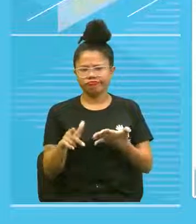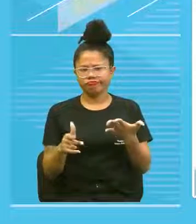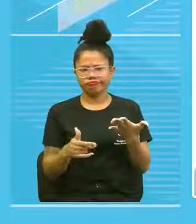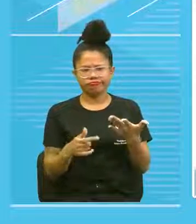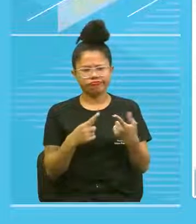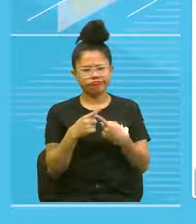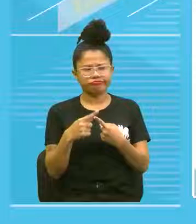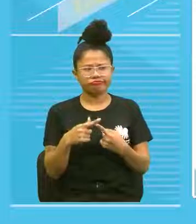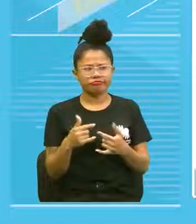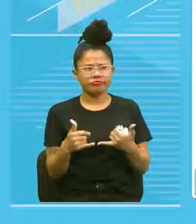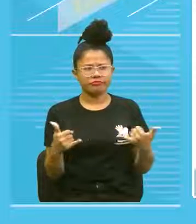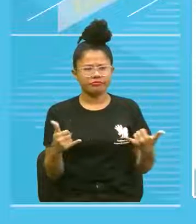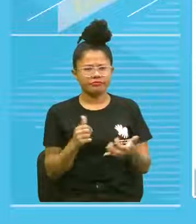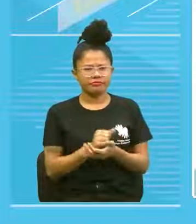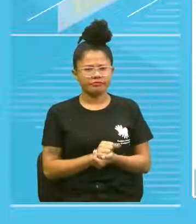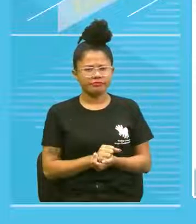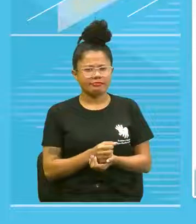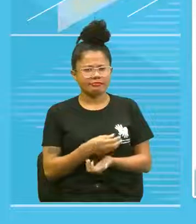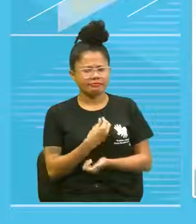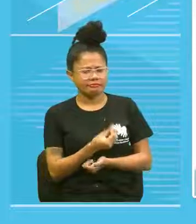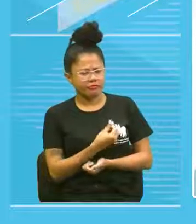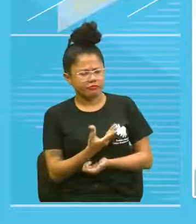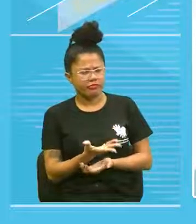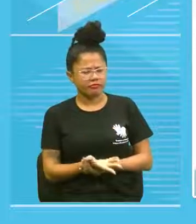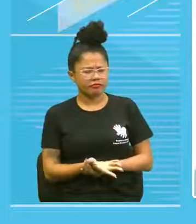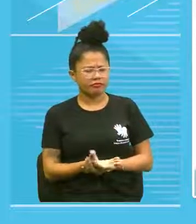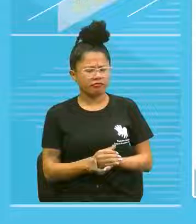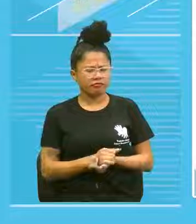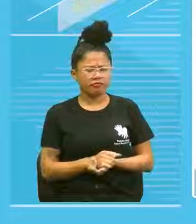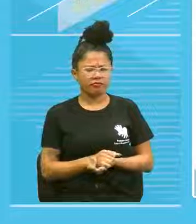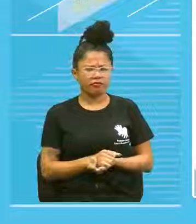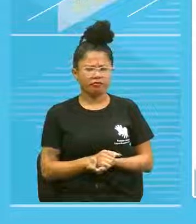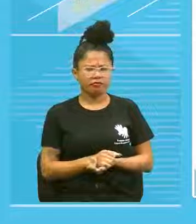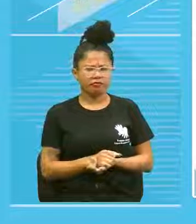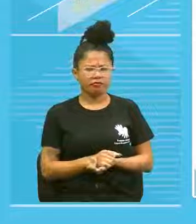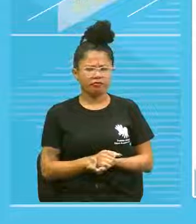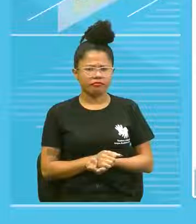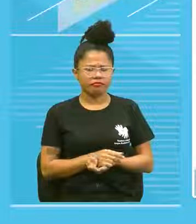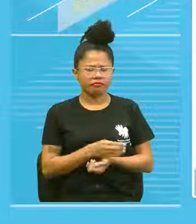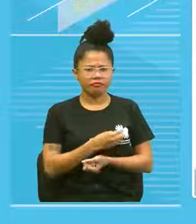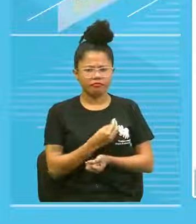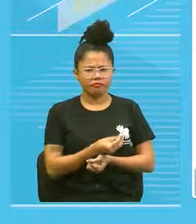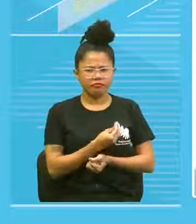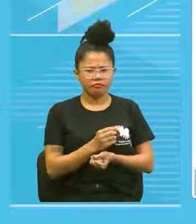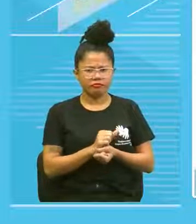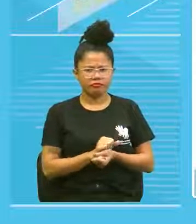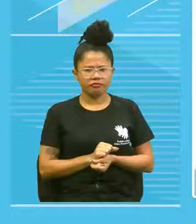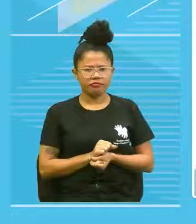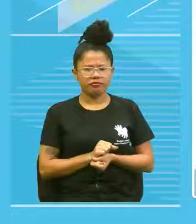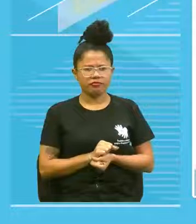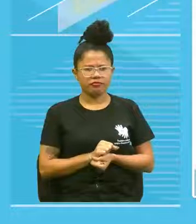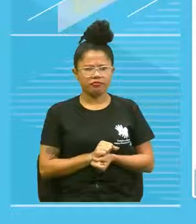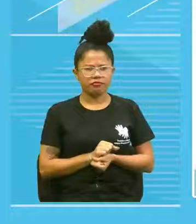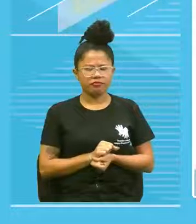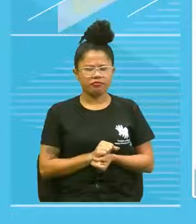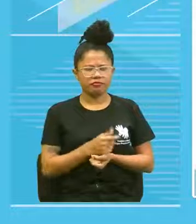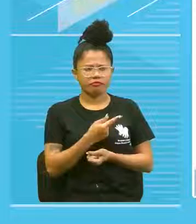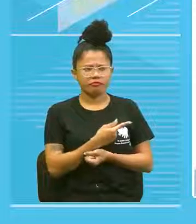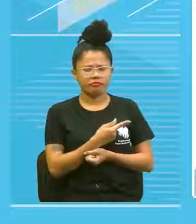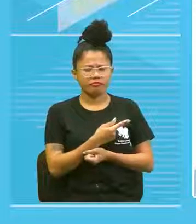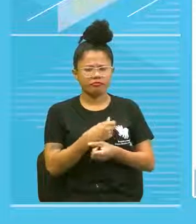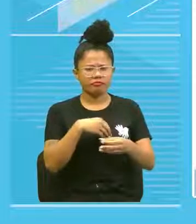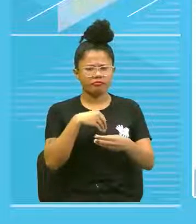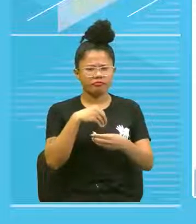era aí para o seu vida os seres vivos que são transformados em